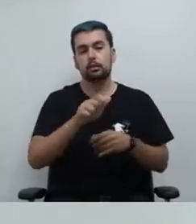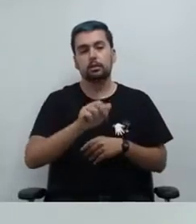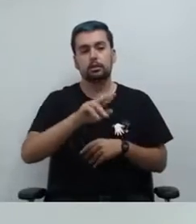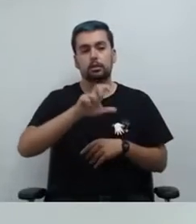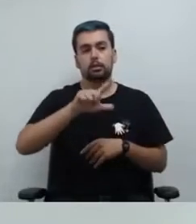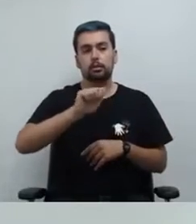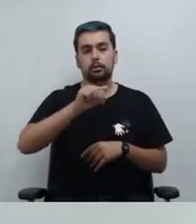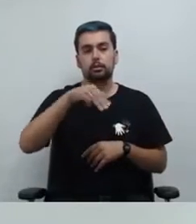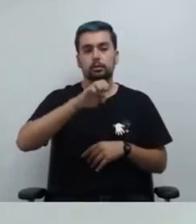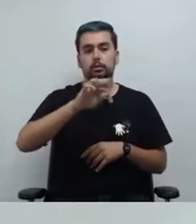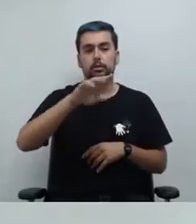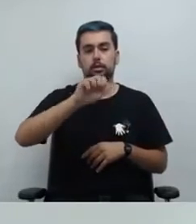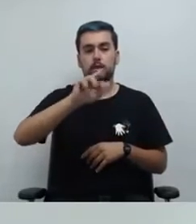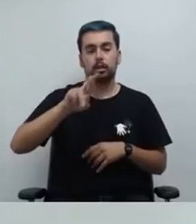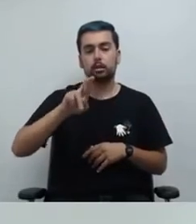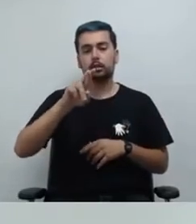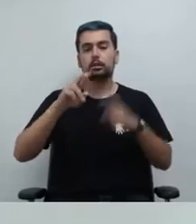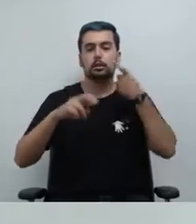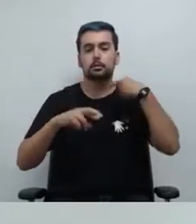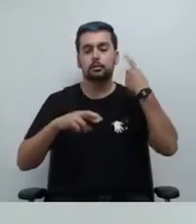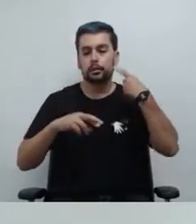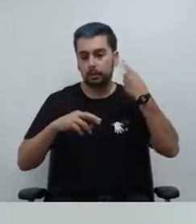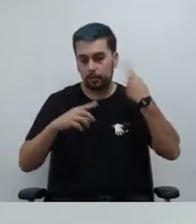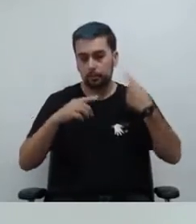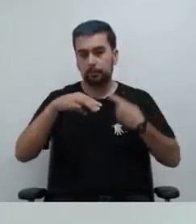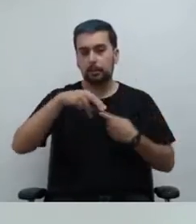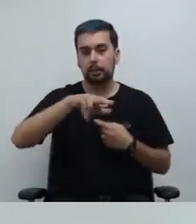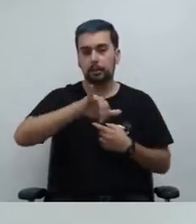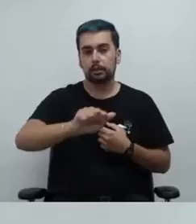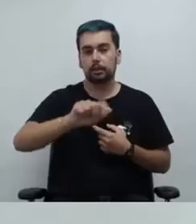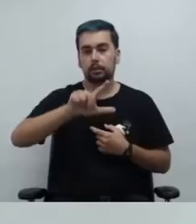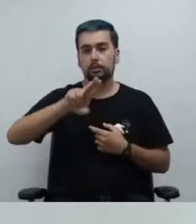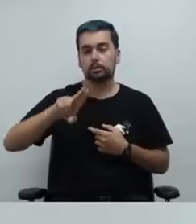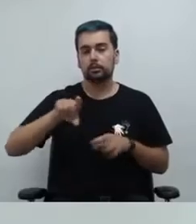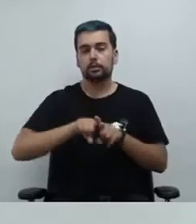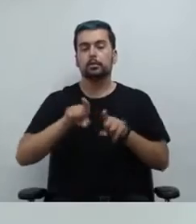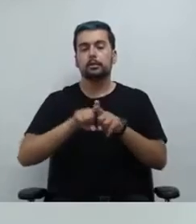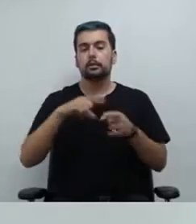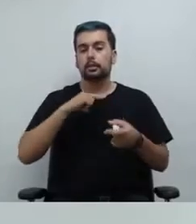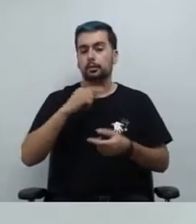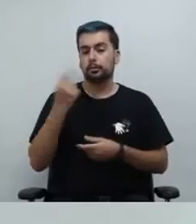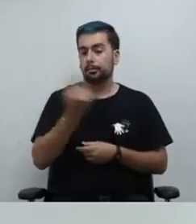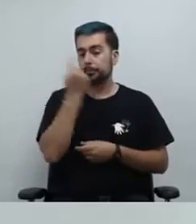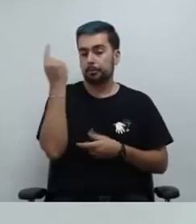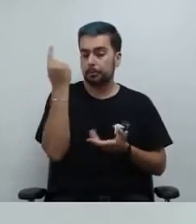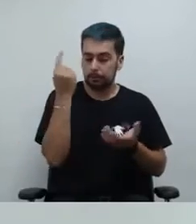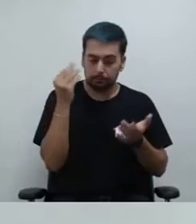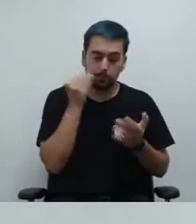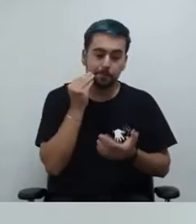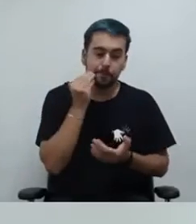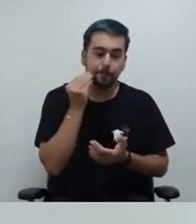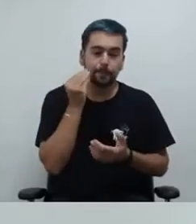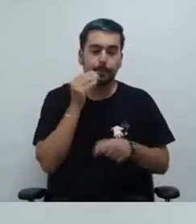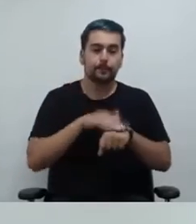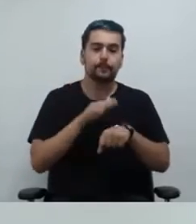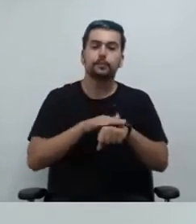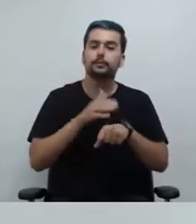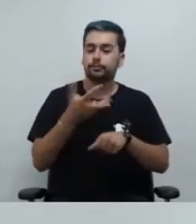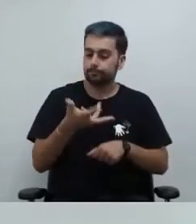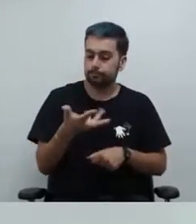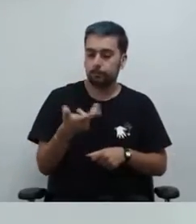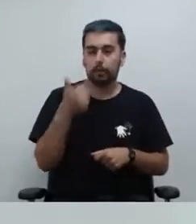Marina Elu, e aí começamos, a partir dessa provocação à administração, o piloto do Rede Apoia, que hoje está sendo tocado com brilhantismo pela